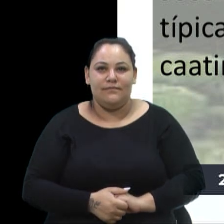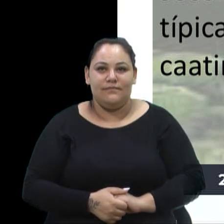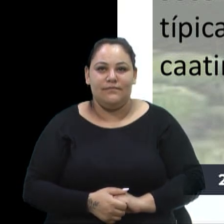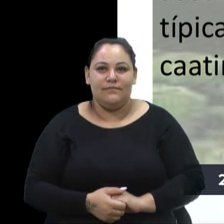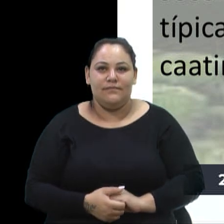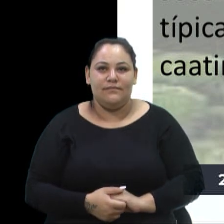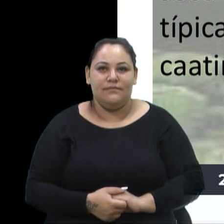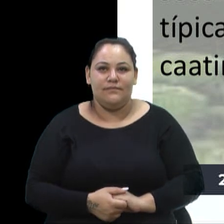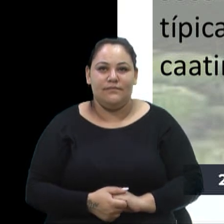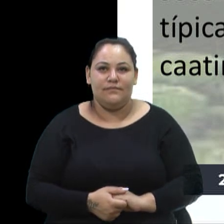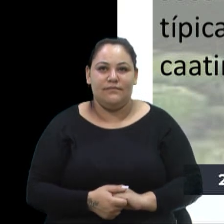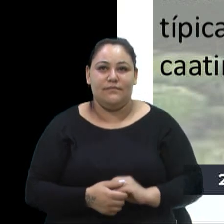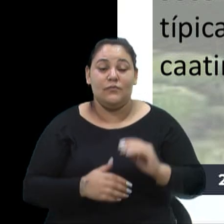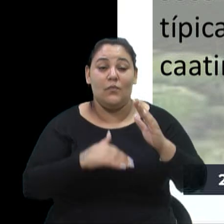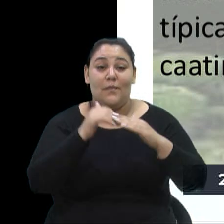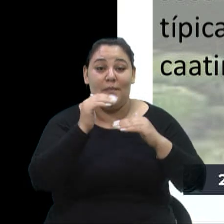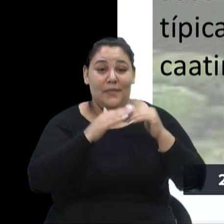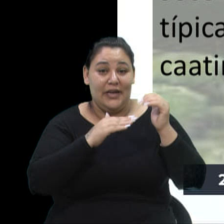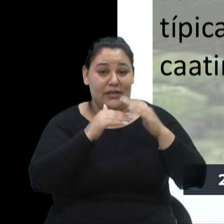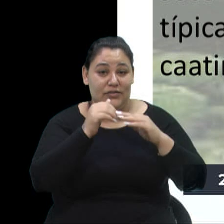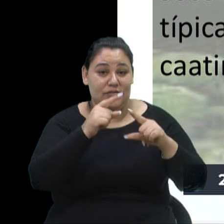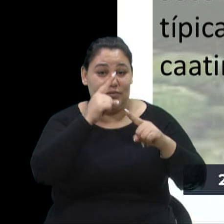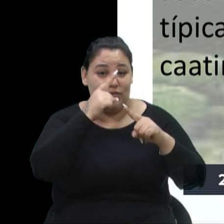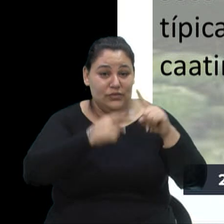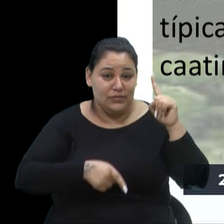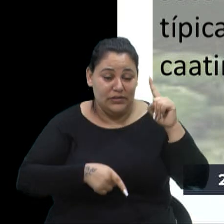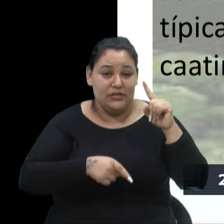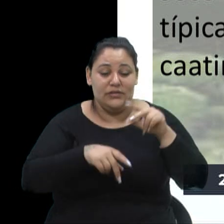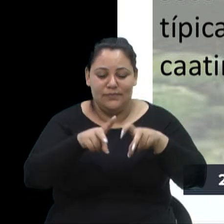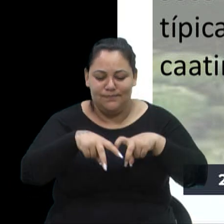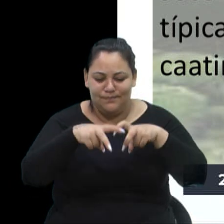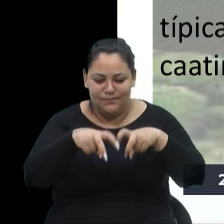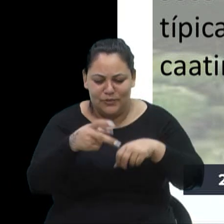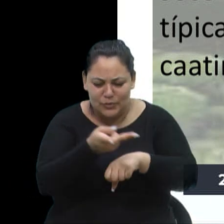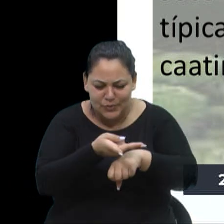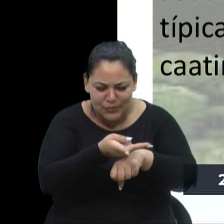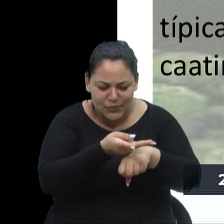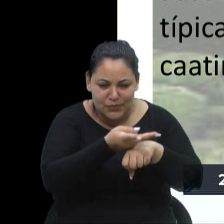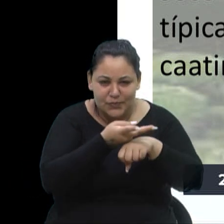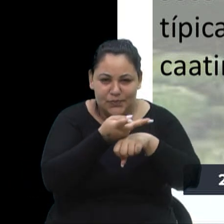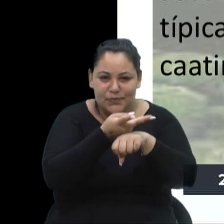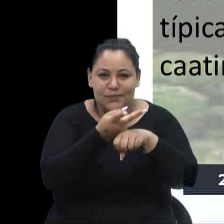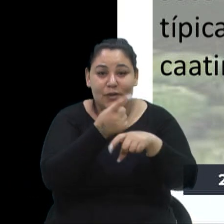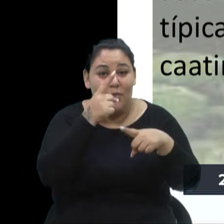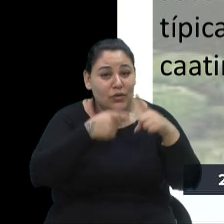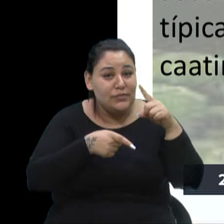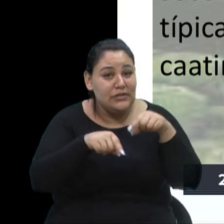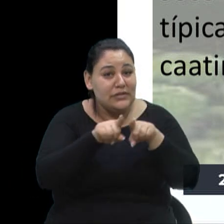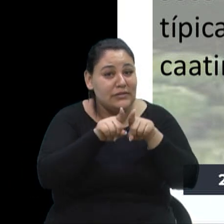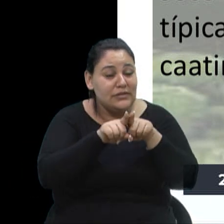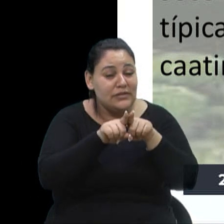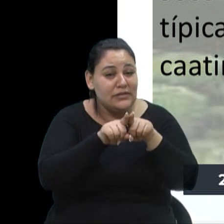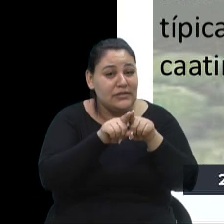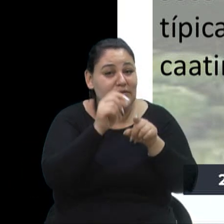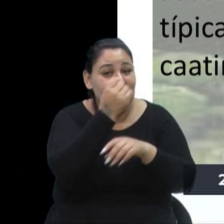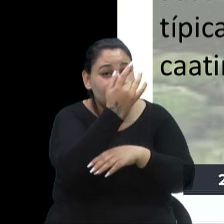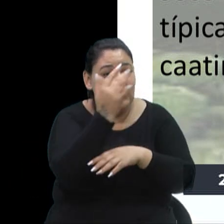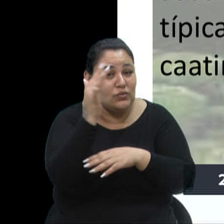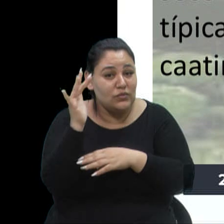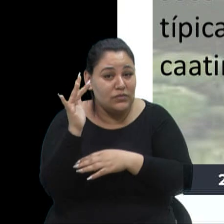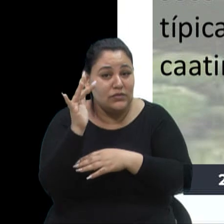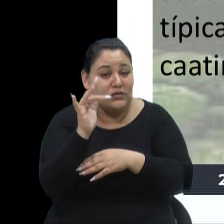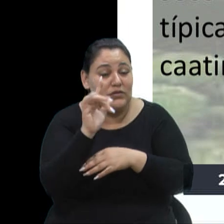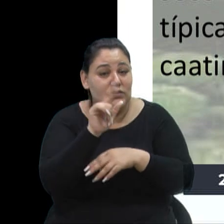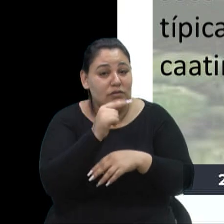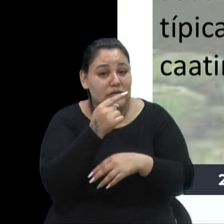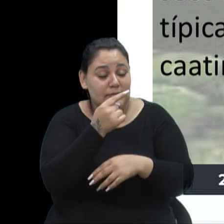Com práticas ilegais na Amazônia, garimpo ilegal, grilagem, queimadas, desmatamento, a floresta amazônica, isso é uma questão interessante